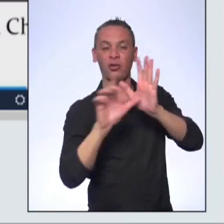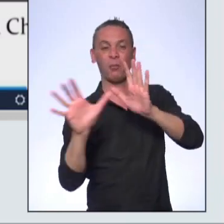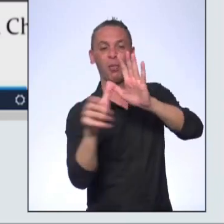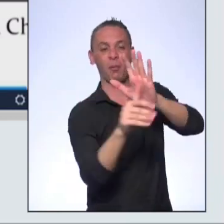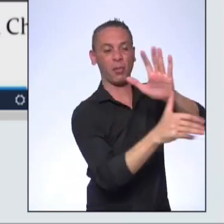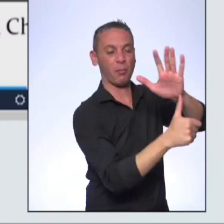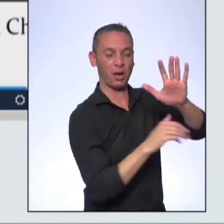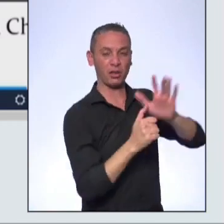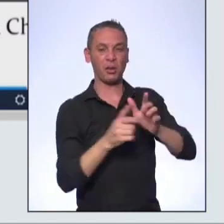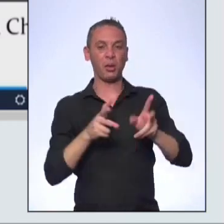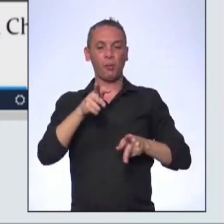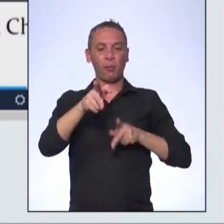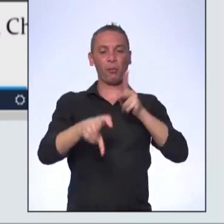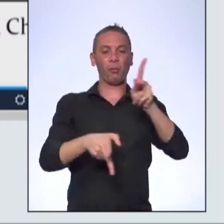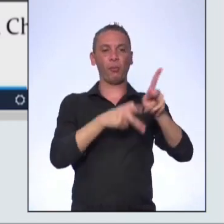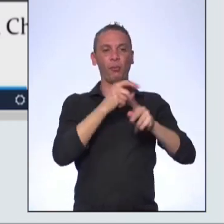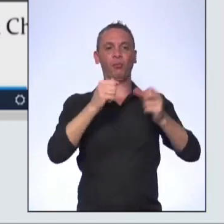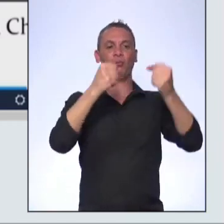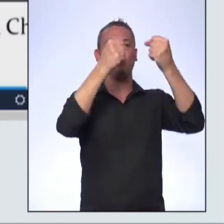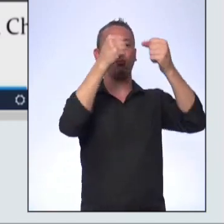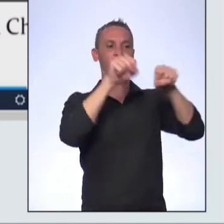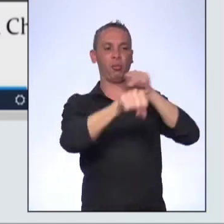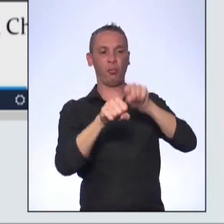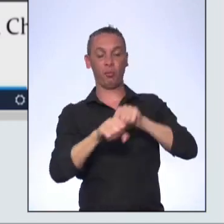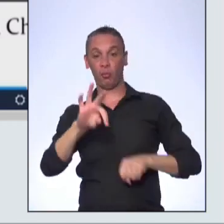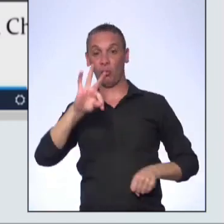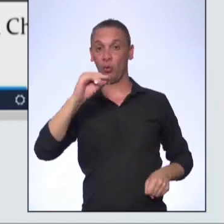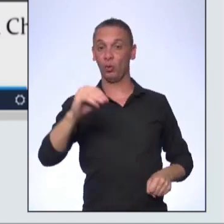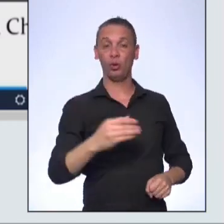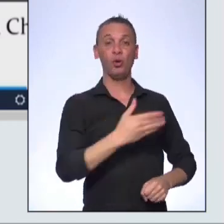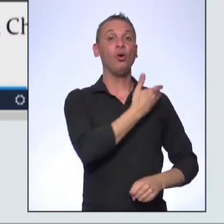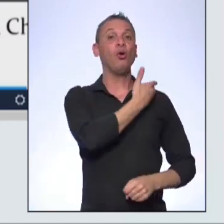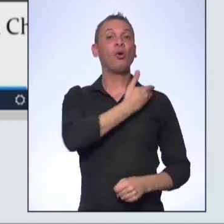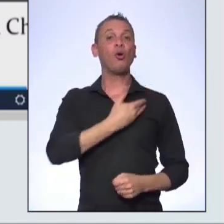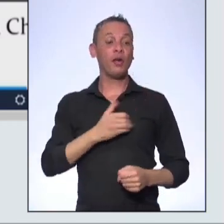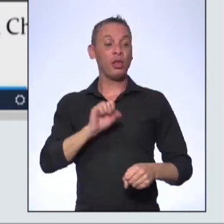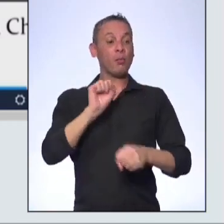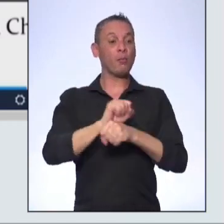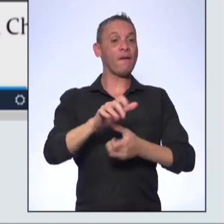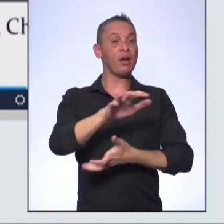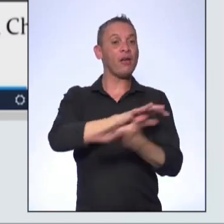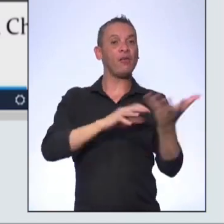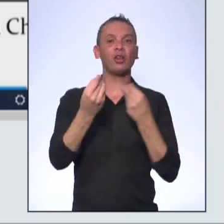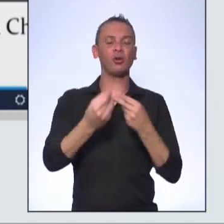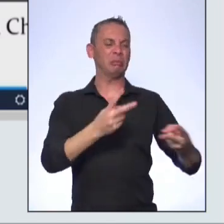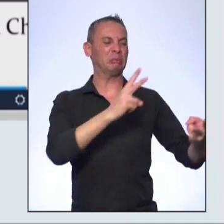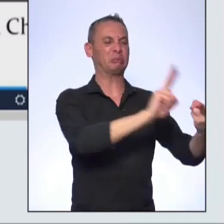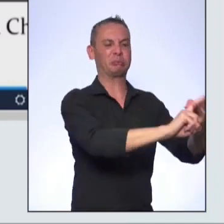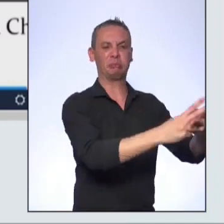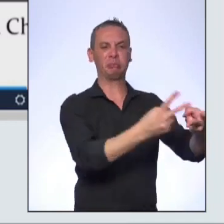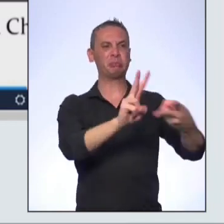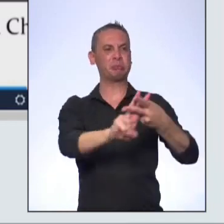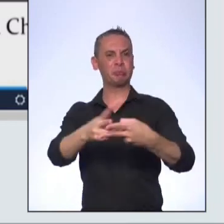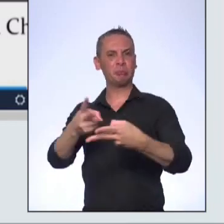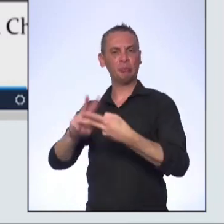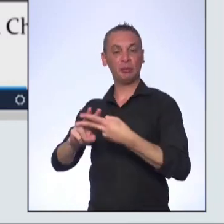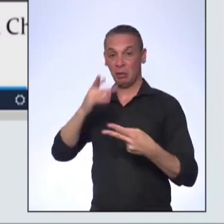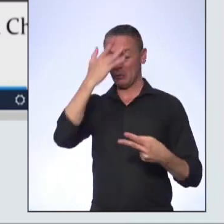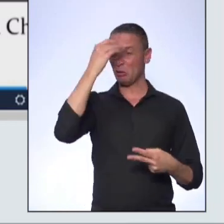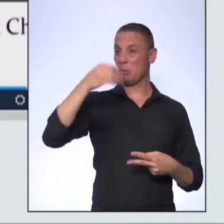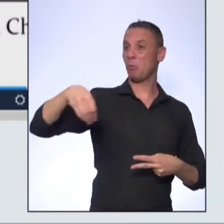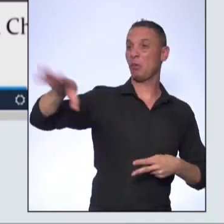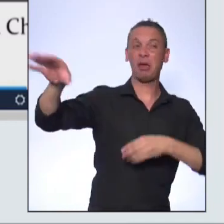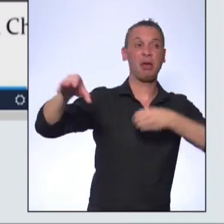bondes foram depredados. O governo reprimiu a revolta prendendo os manifestantes. Vários desses presos foram enviados para o